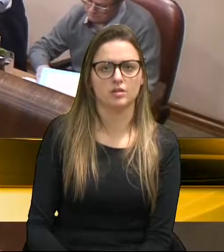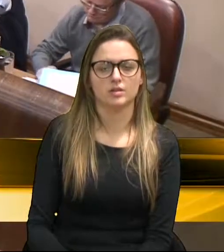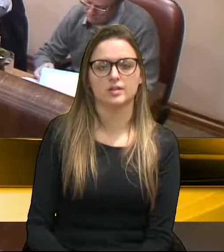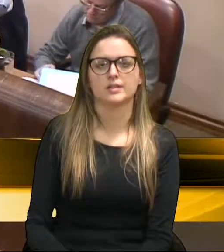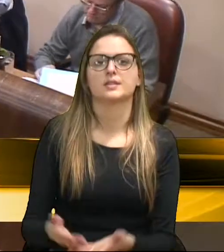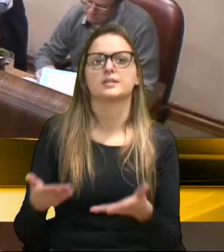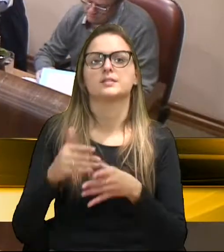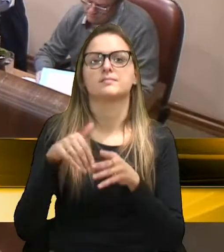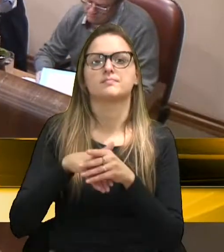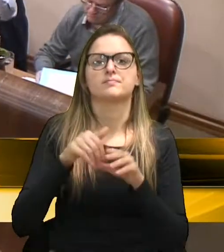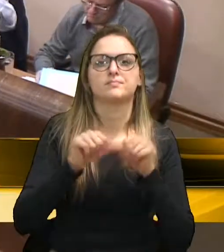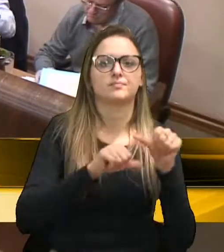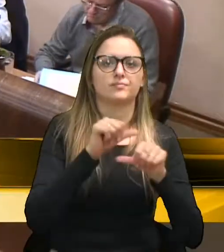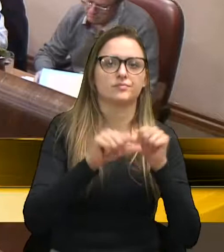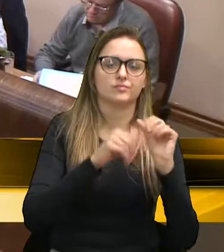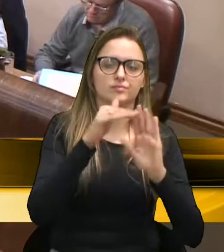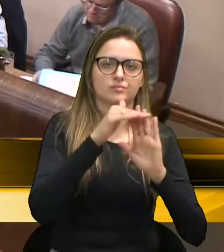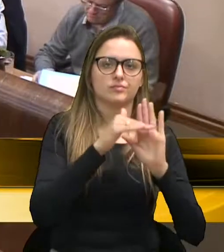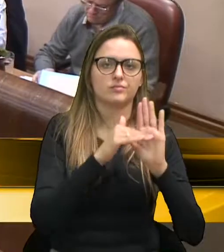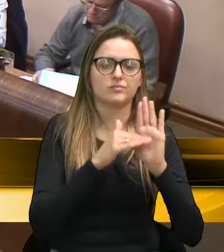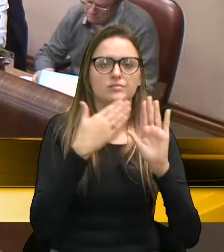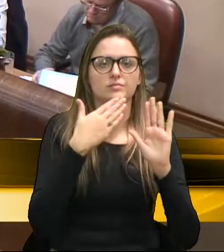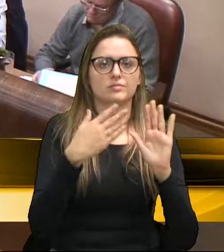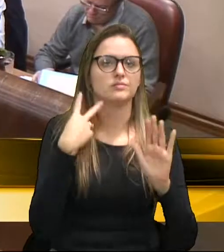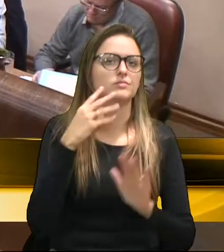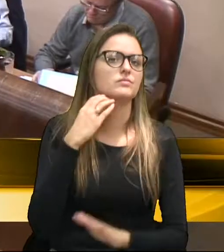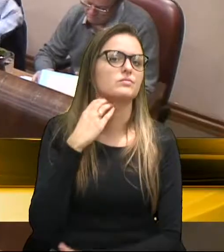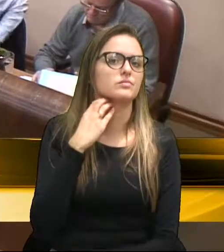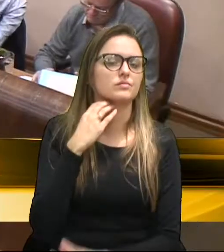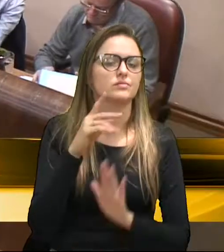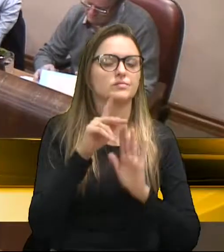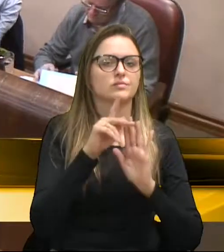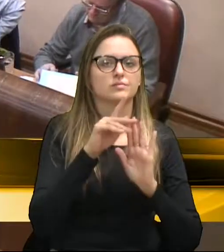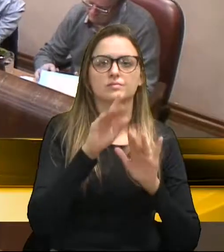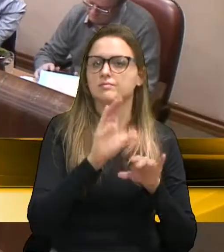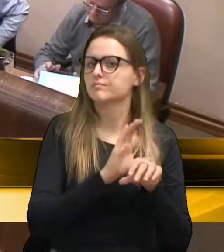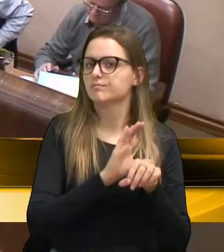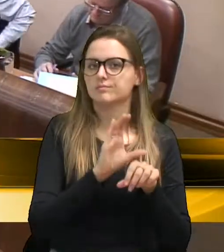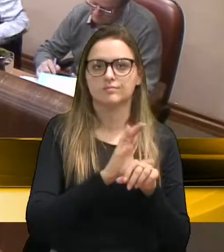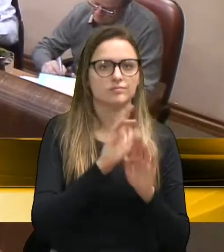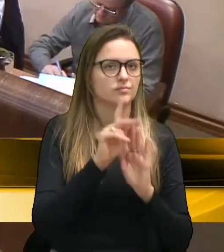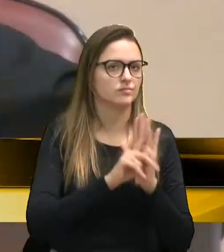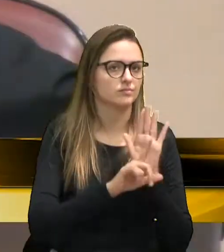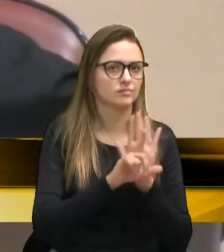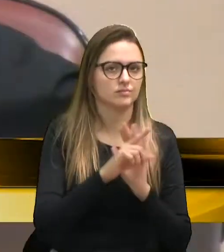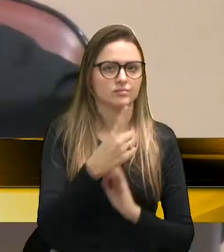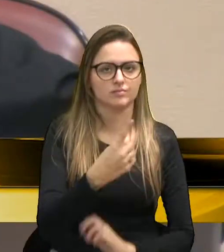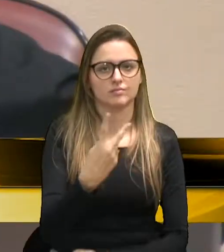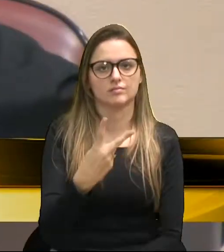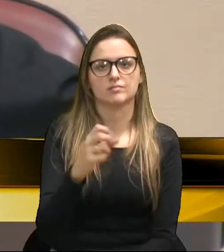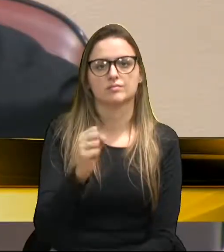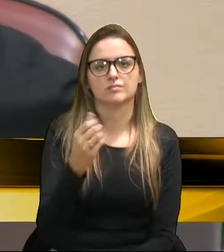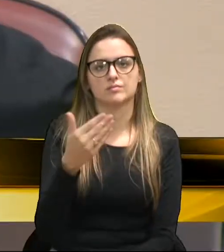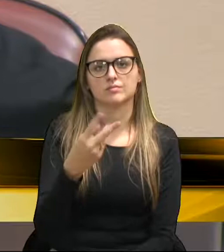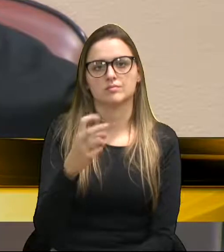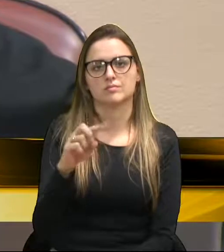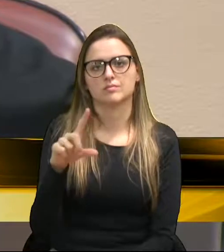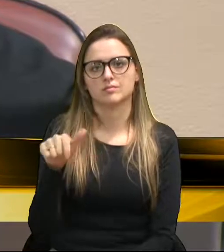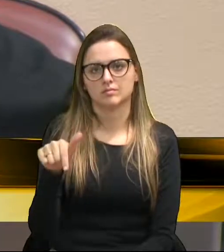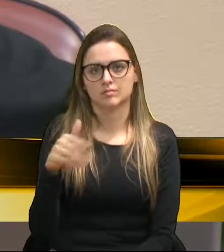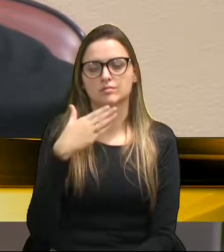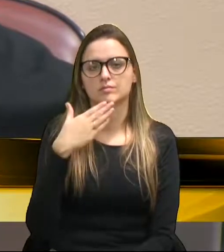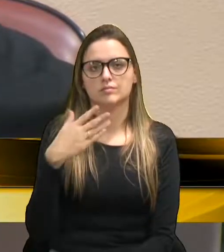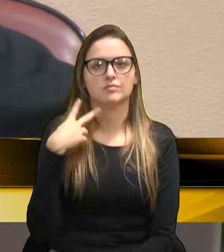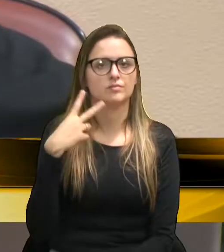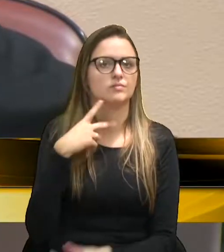Está em votação a inversão de pauta solicitado pelo vereador Daneluz do parecer pela inconstitucionalidade do projeto de lei número 128/2017.